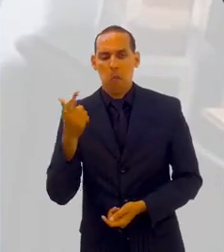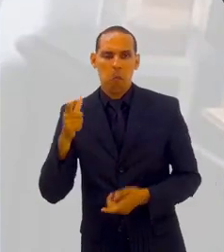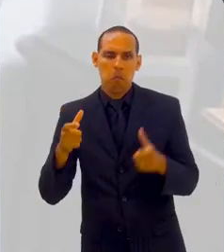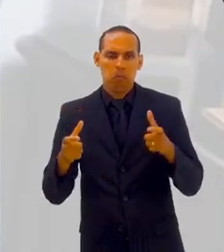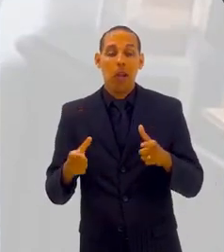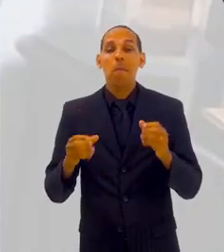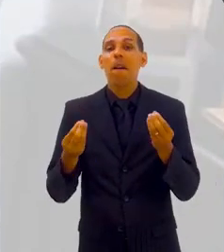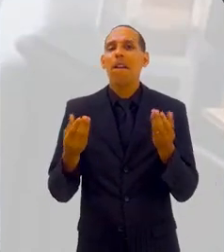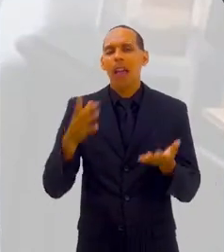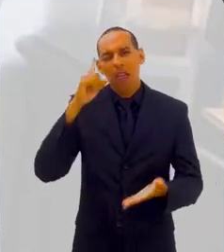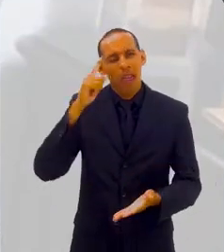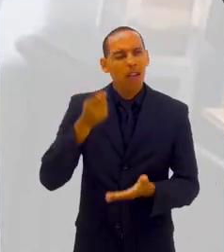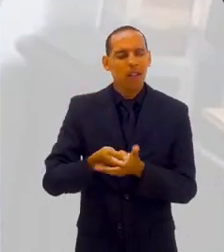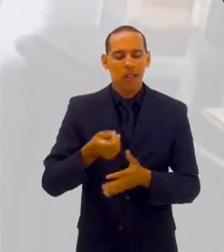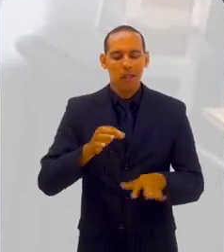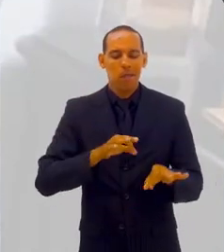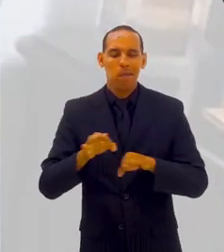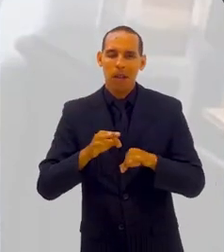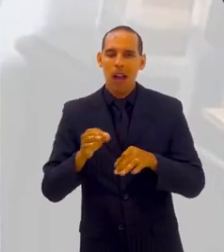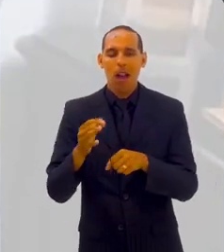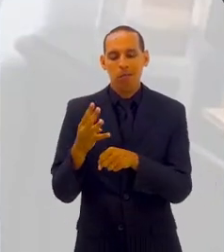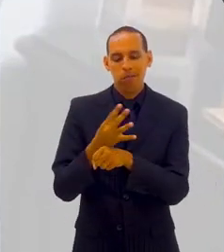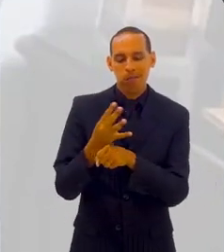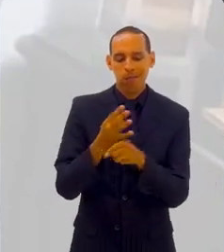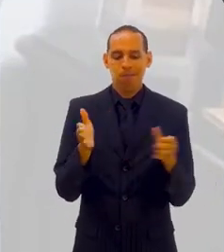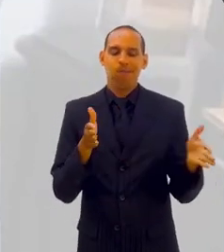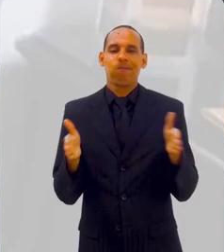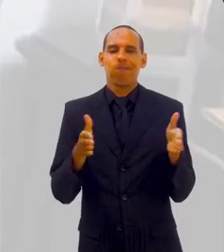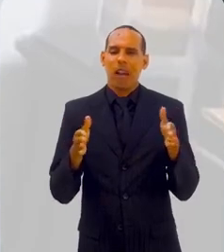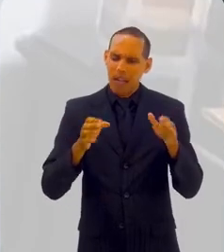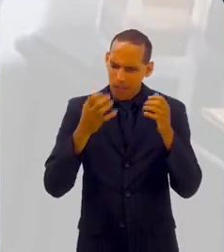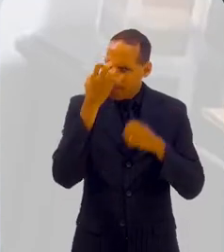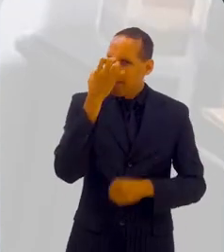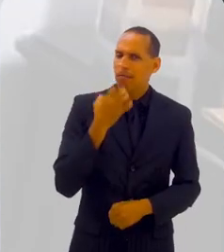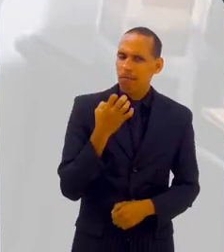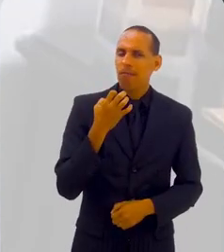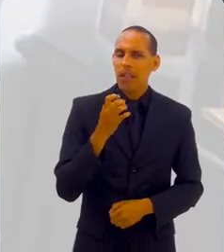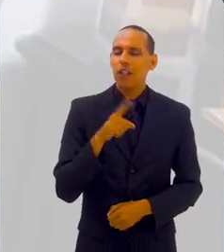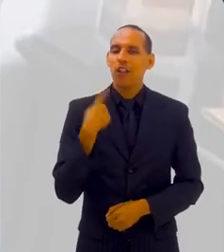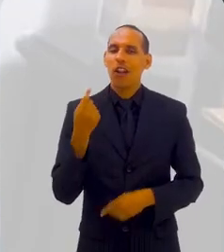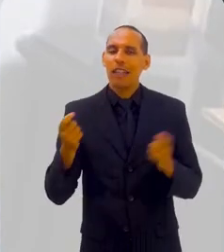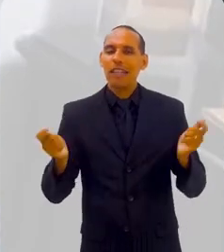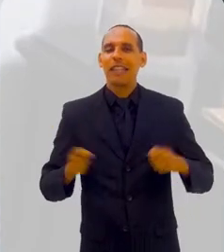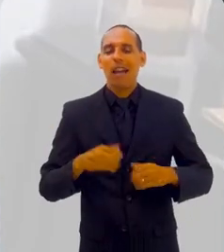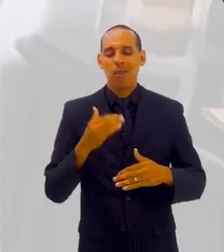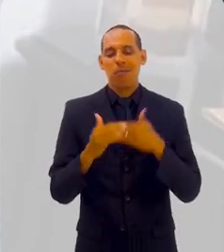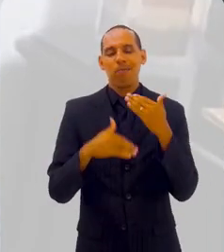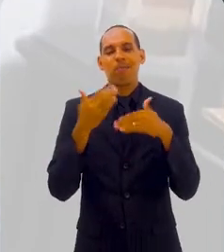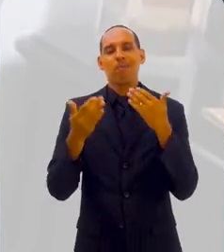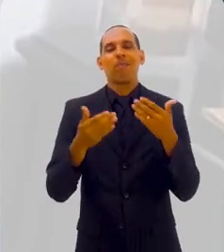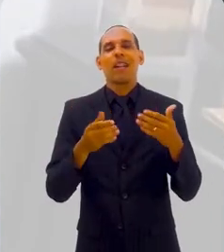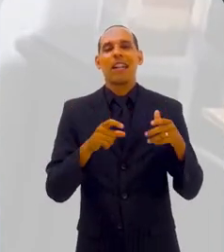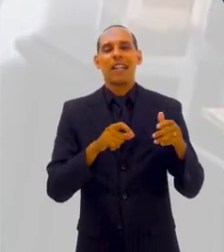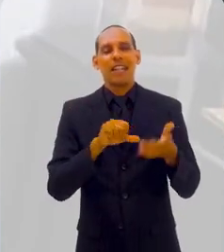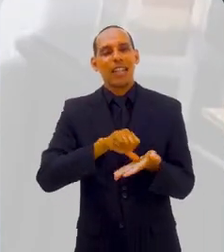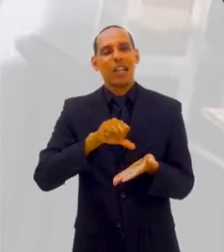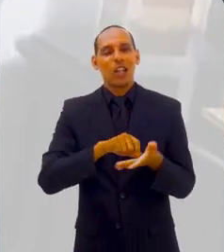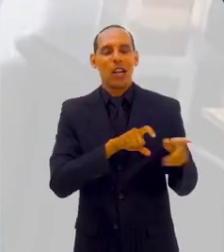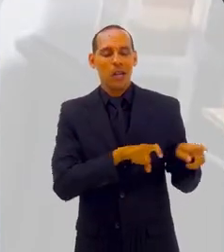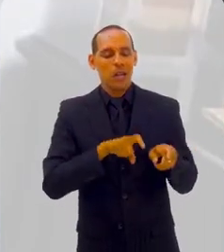entender, que a gente definisse um plano para os próximos 4 anos sério, visando o desenvolvimento do